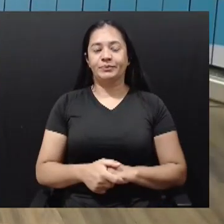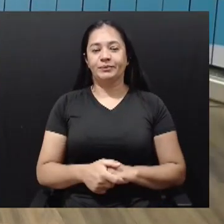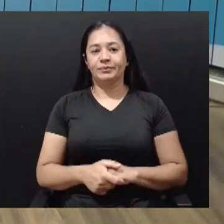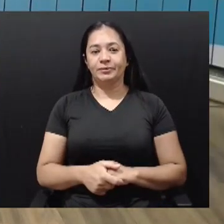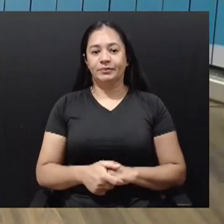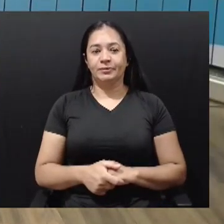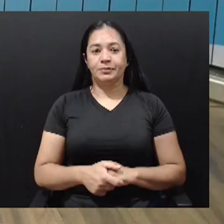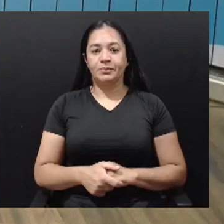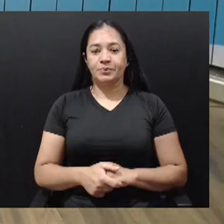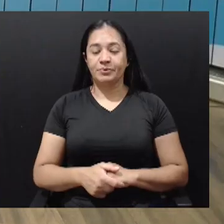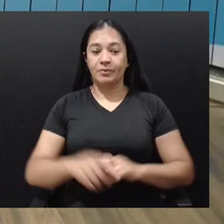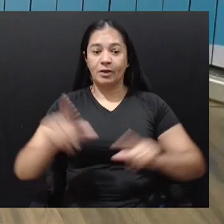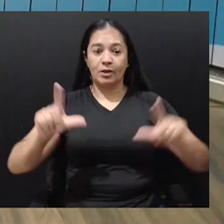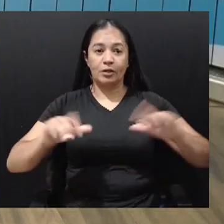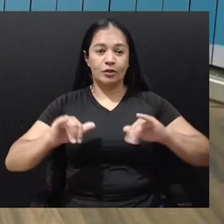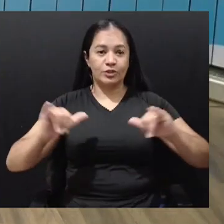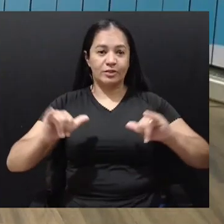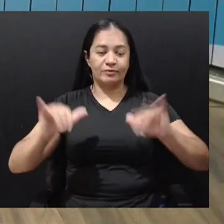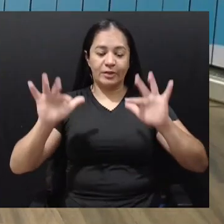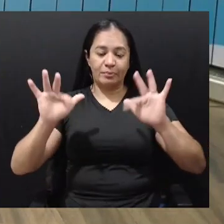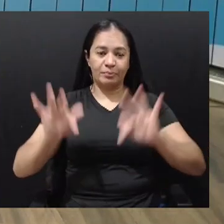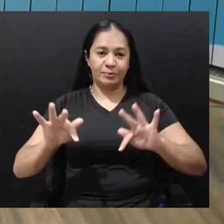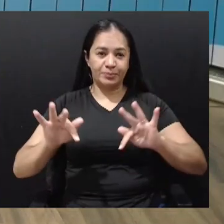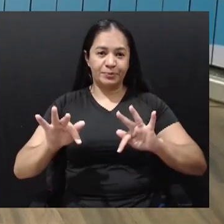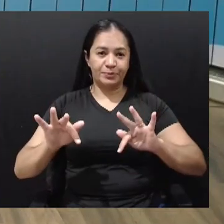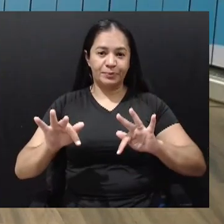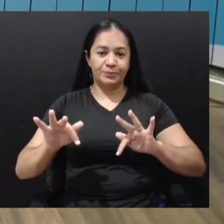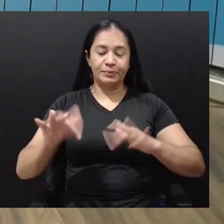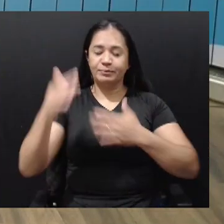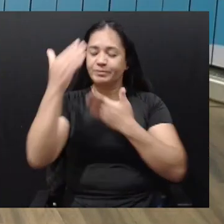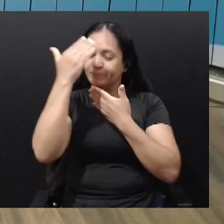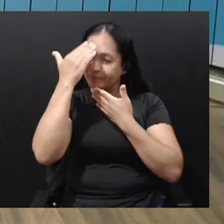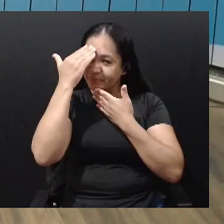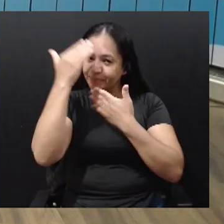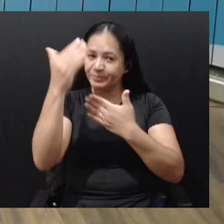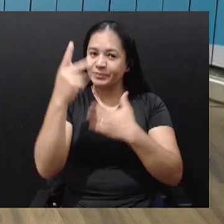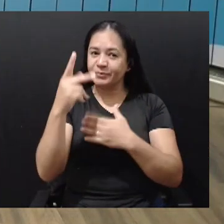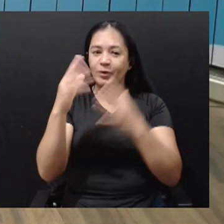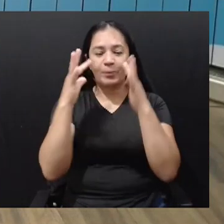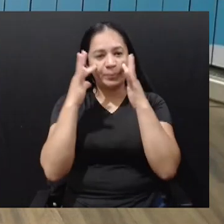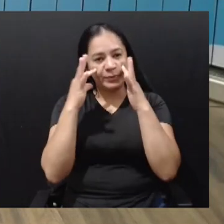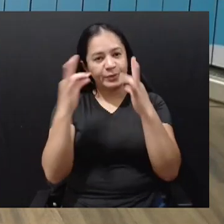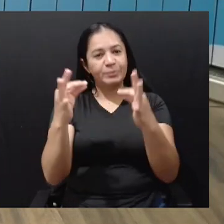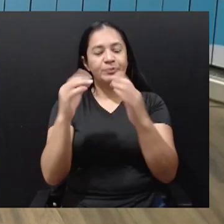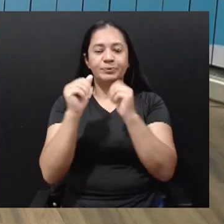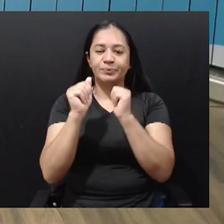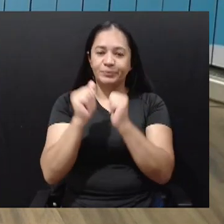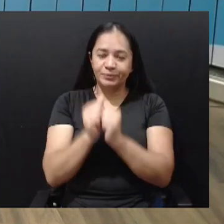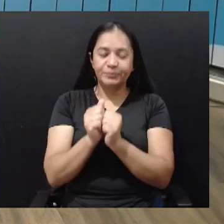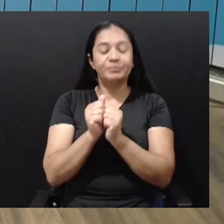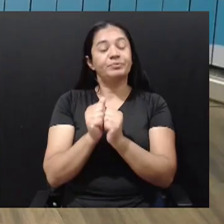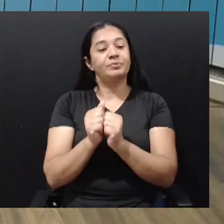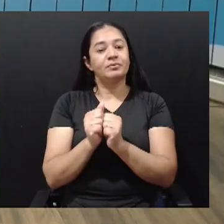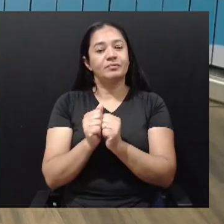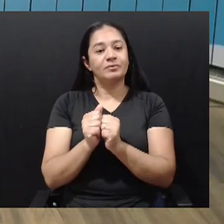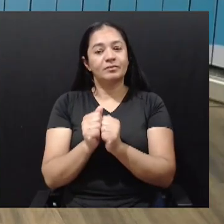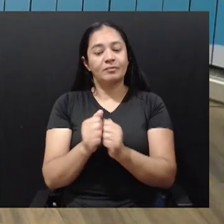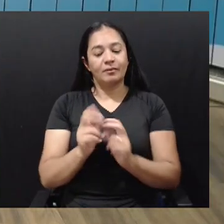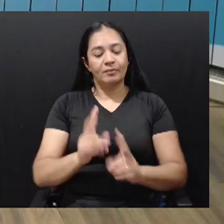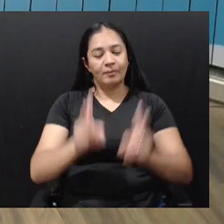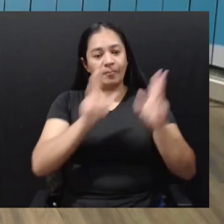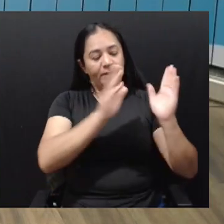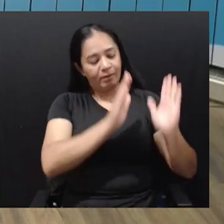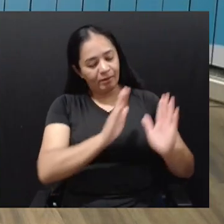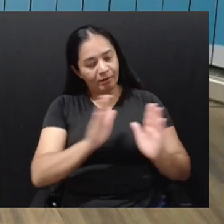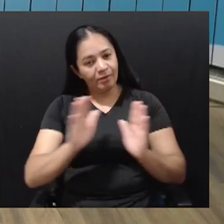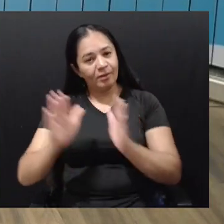Jornal Câmara Notícia fica por aqui. Muito obrigado pela sua companhia, pela sua audiência. Continue na nossa programação